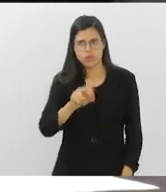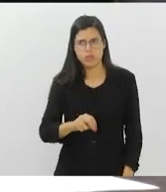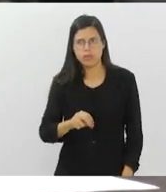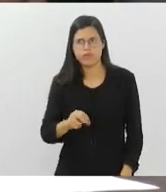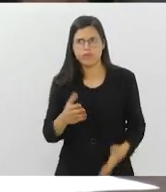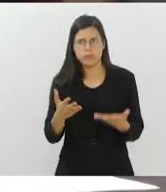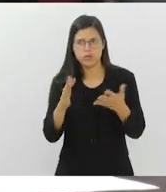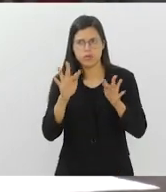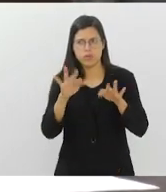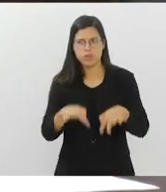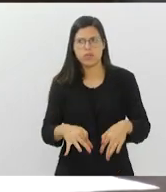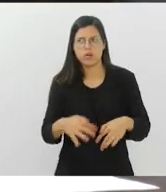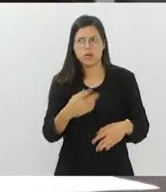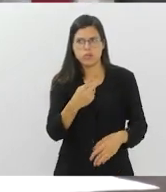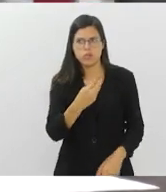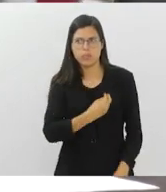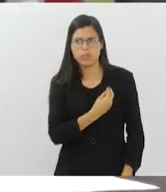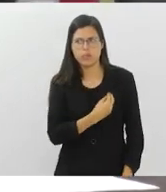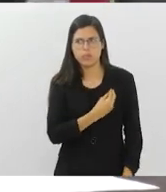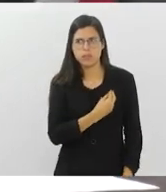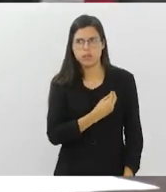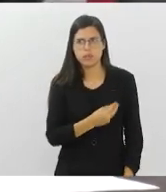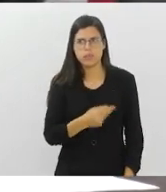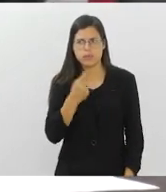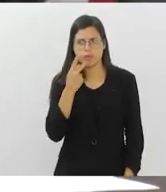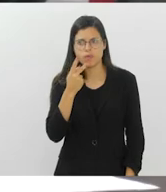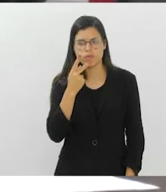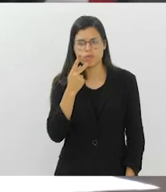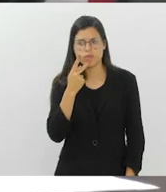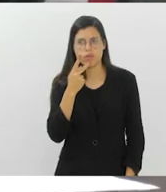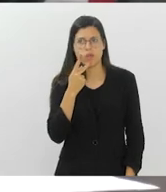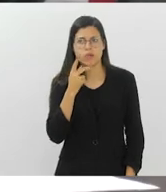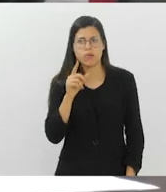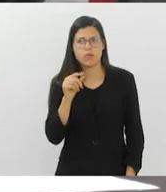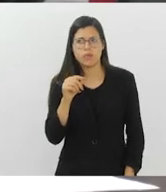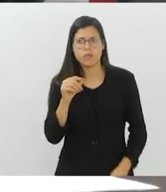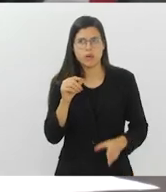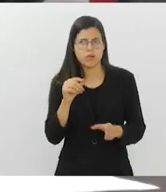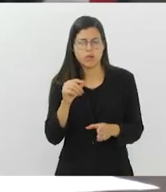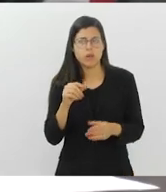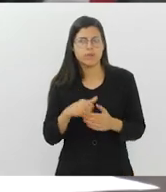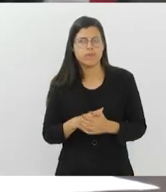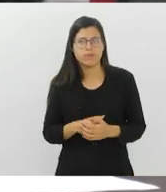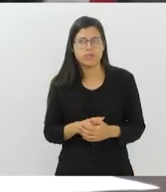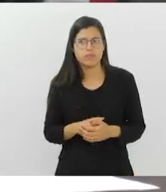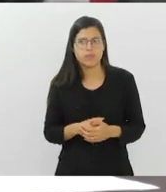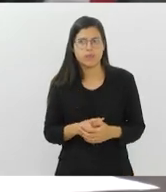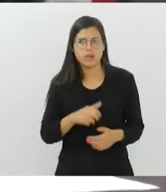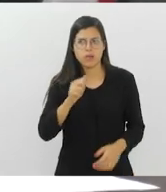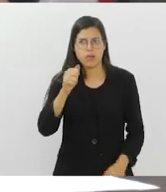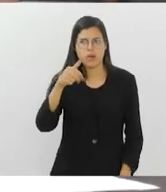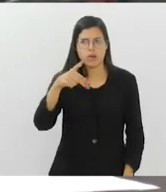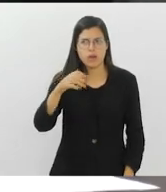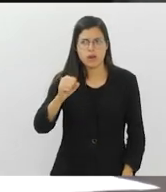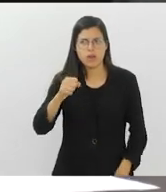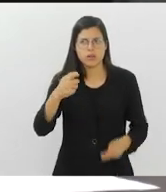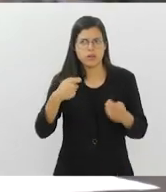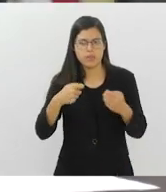com a da tua participação, dizendo que é conclusivo dizer que há uma questão que a ANS precisa, de fato, se